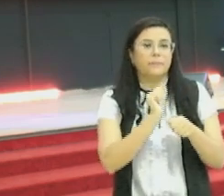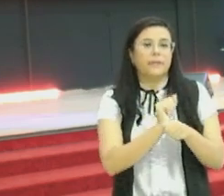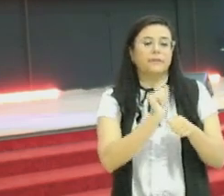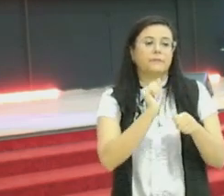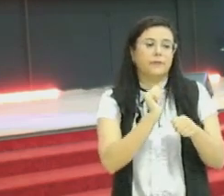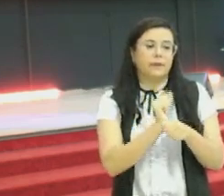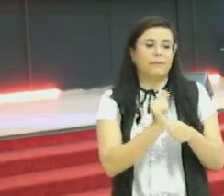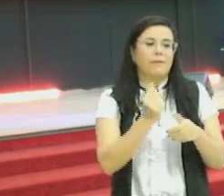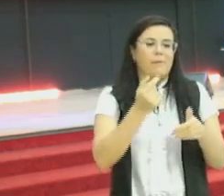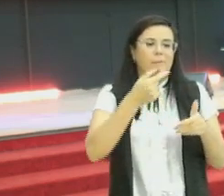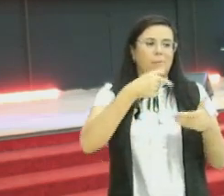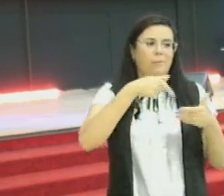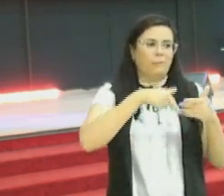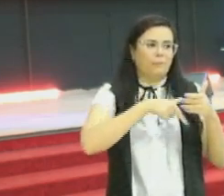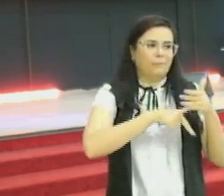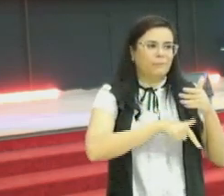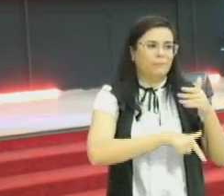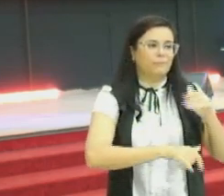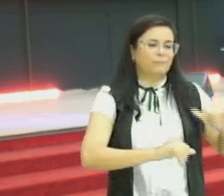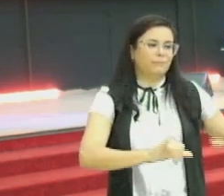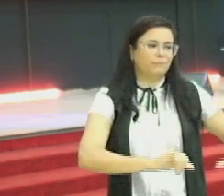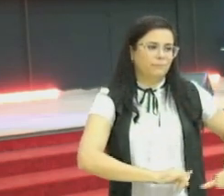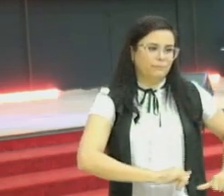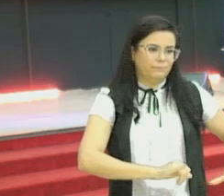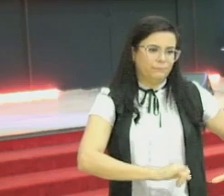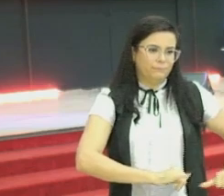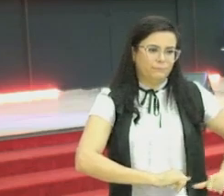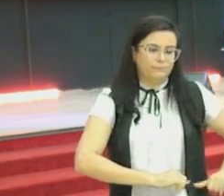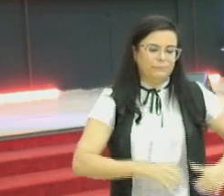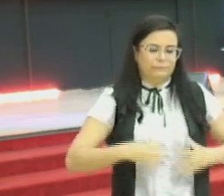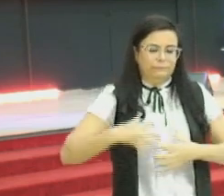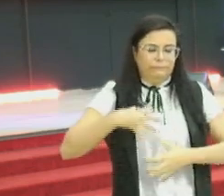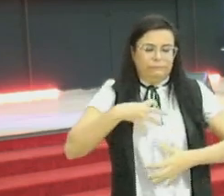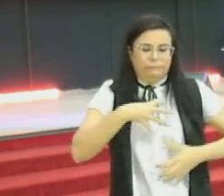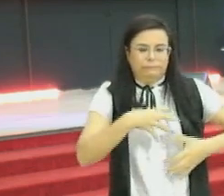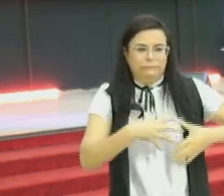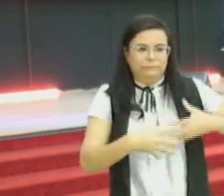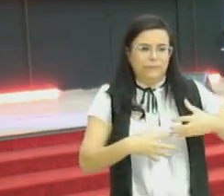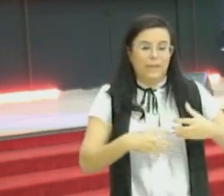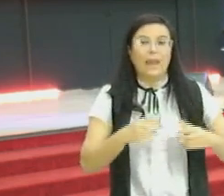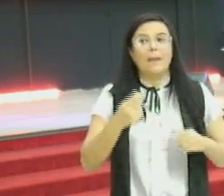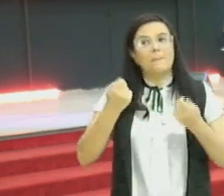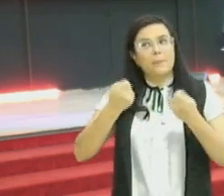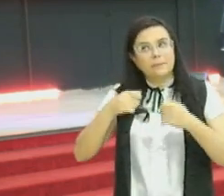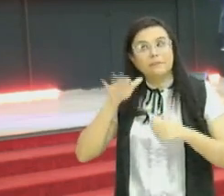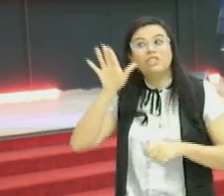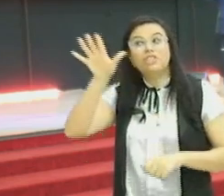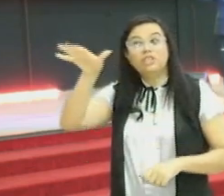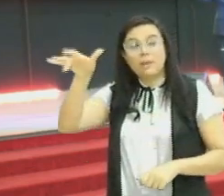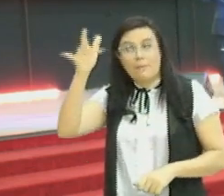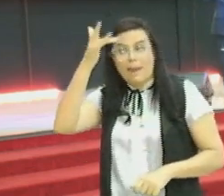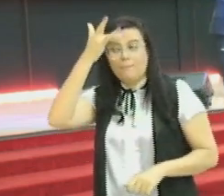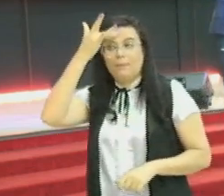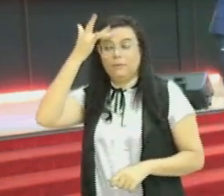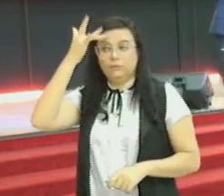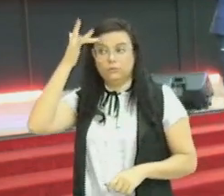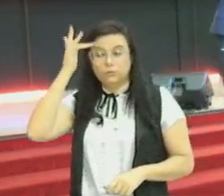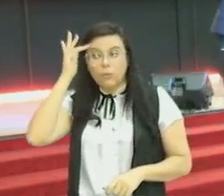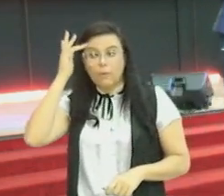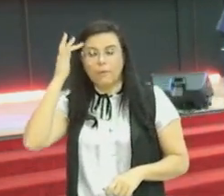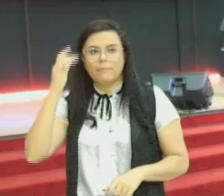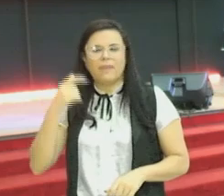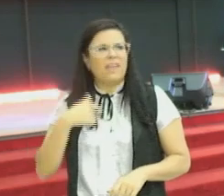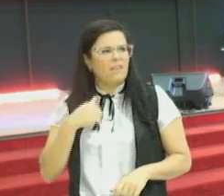perdoar, chame a pessoa para uma conversa. Fale com ela. Não fale com A, não fale com B, não fale com